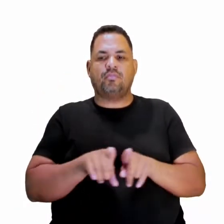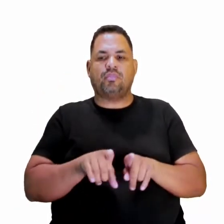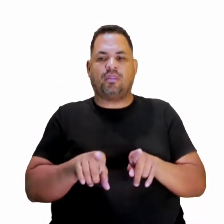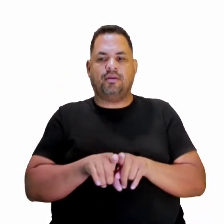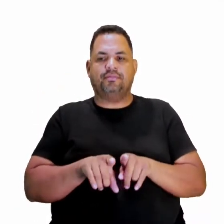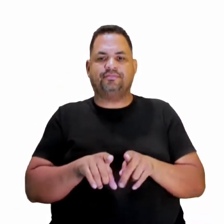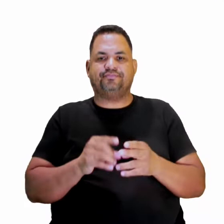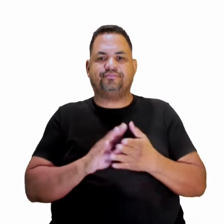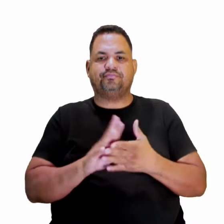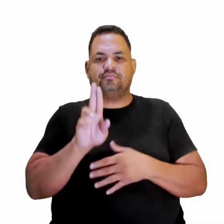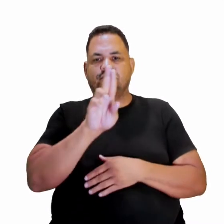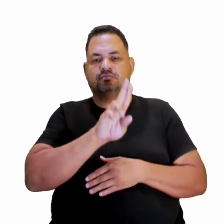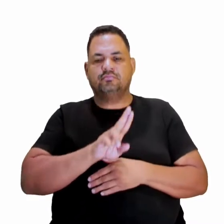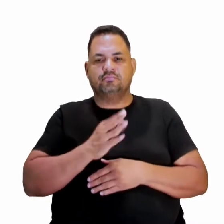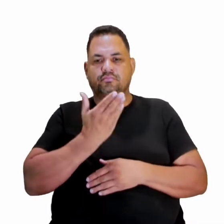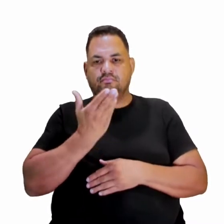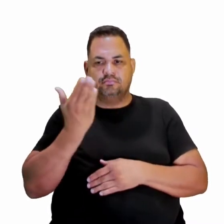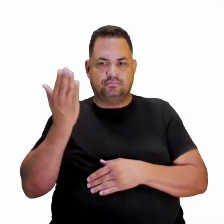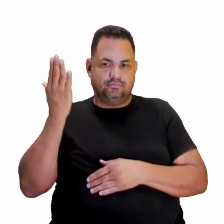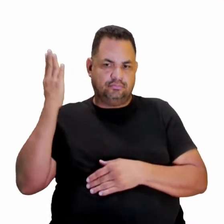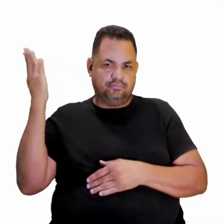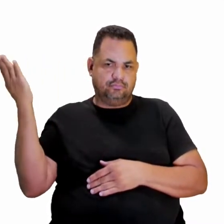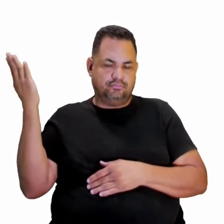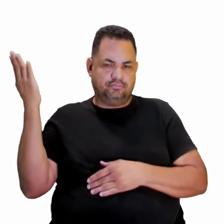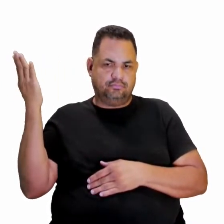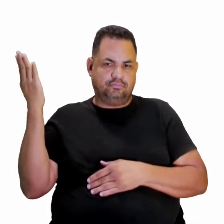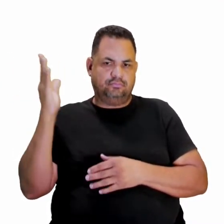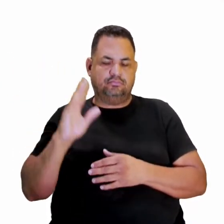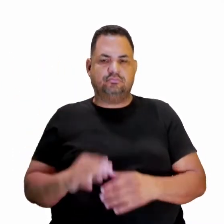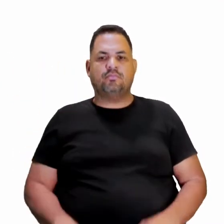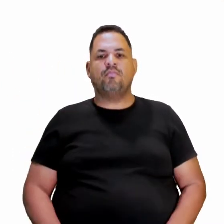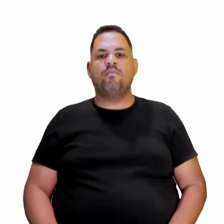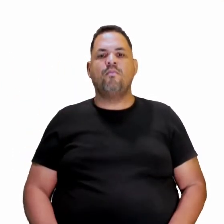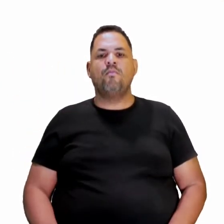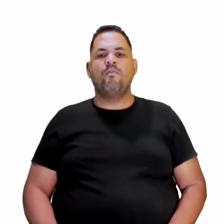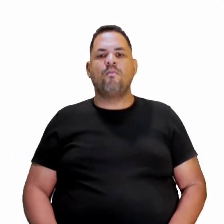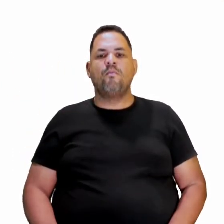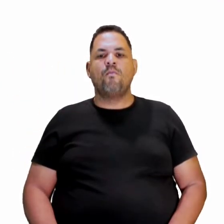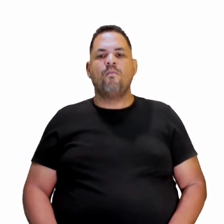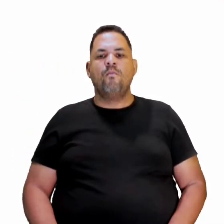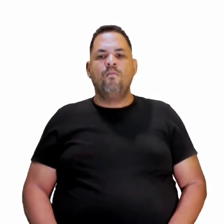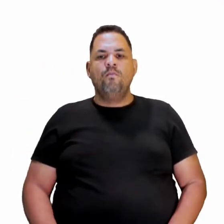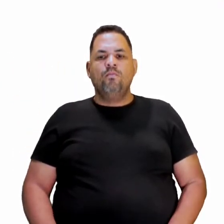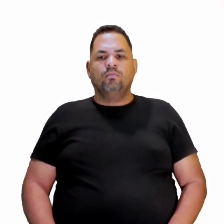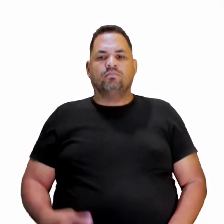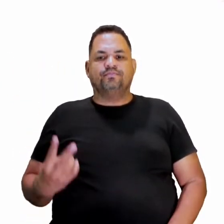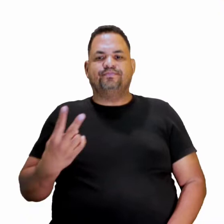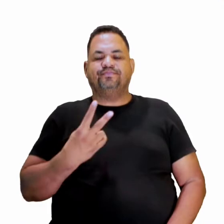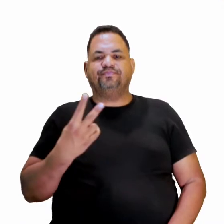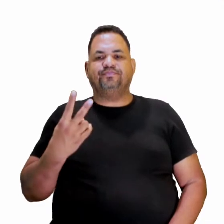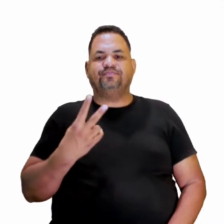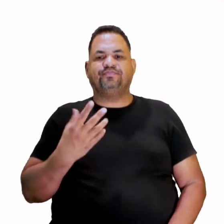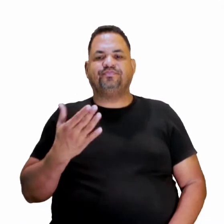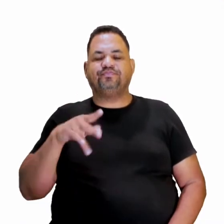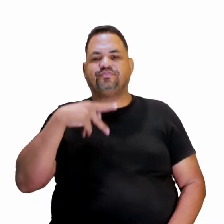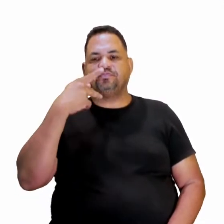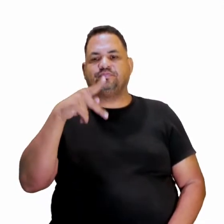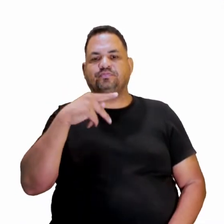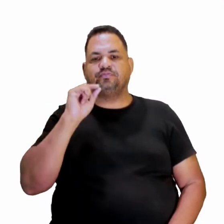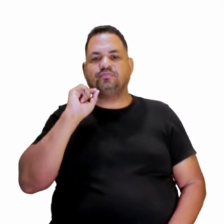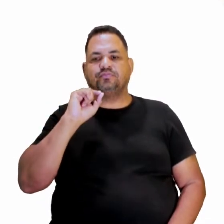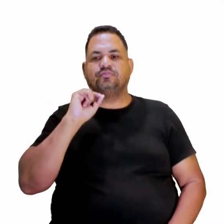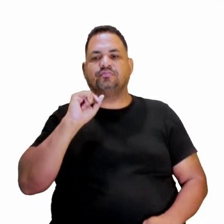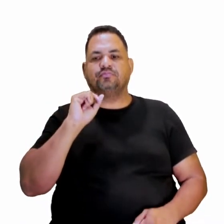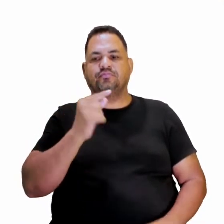olha só, se eu uso didn't aqui como short answer, então a segunda situação onde fala o que